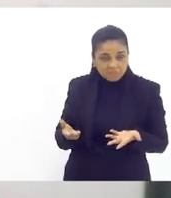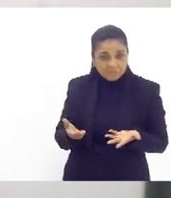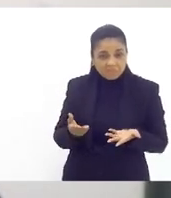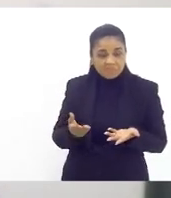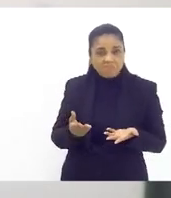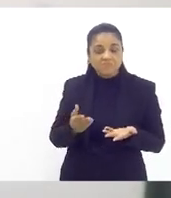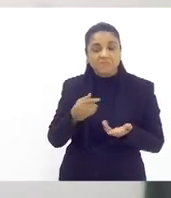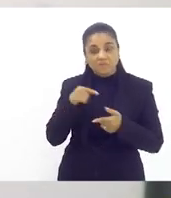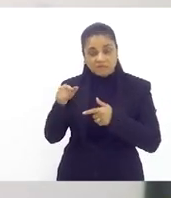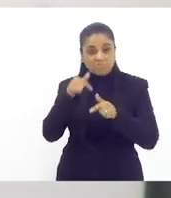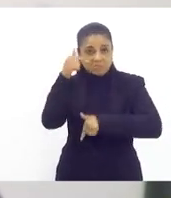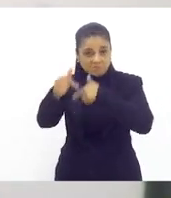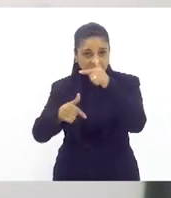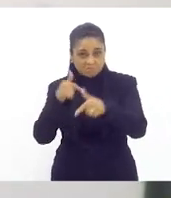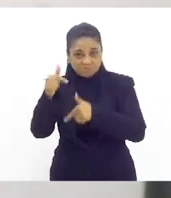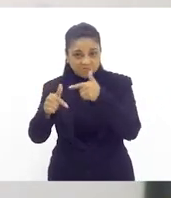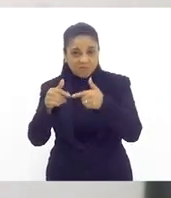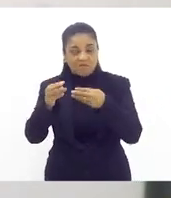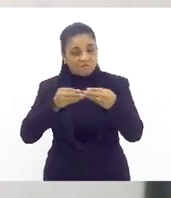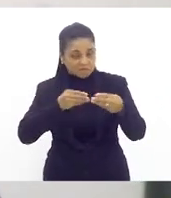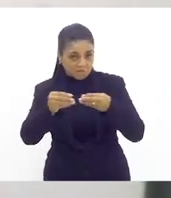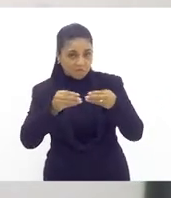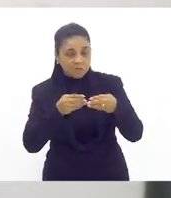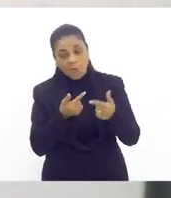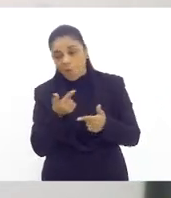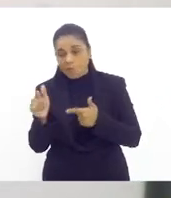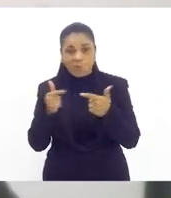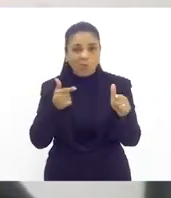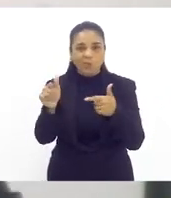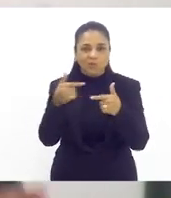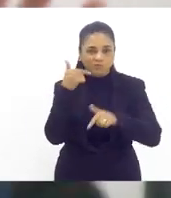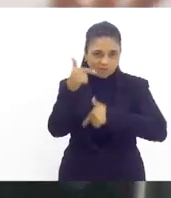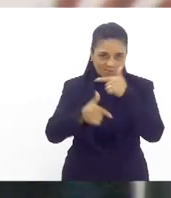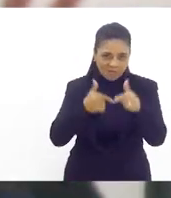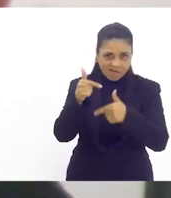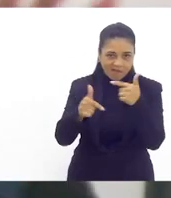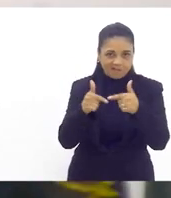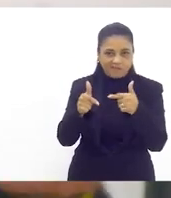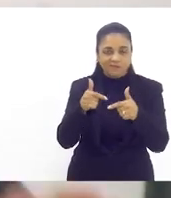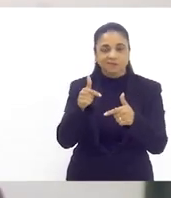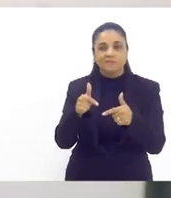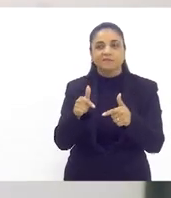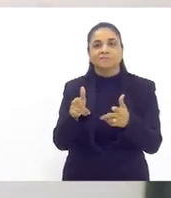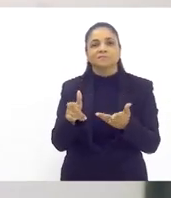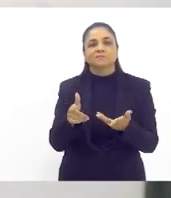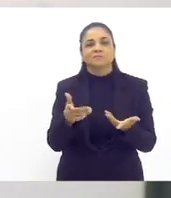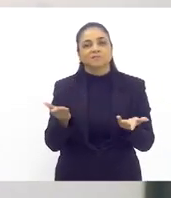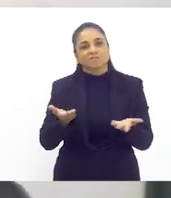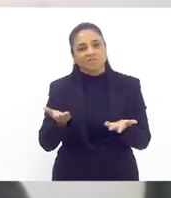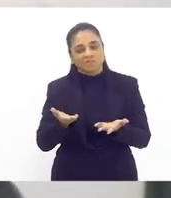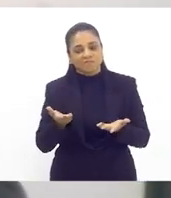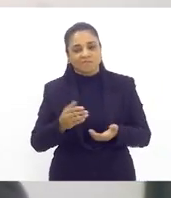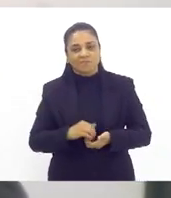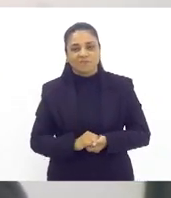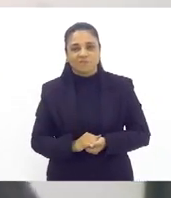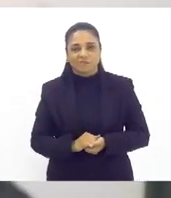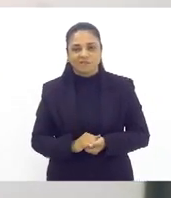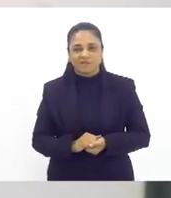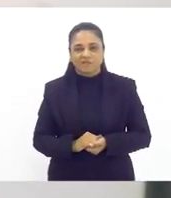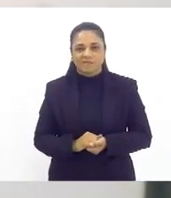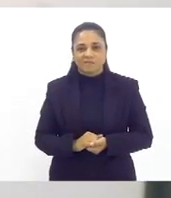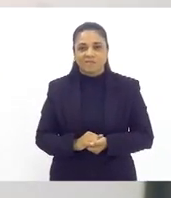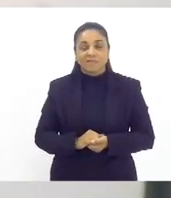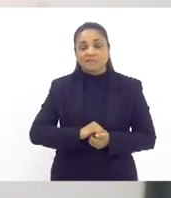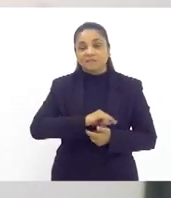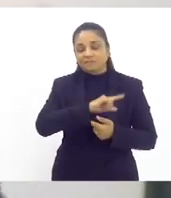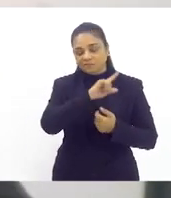você ser prestador de serviço também vai te viabilizar outros meios Tá então vamos tentando tranquilizar equalizar as questões aqui desde já vamos lá